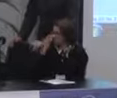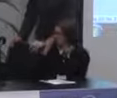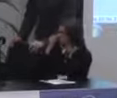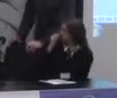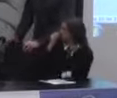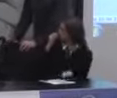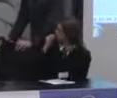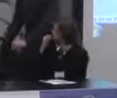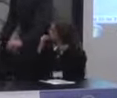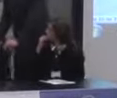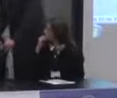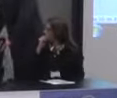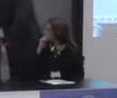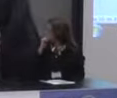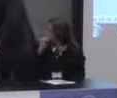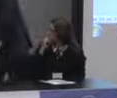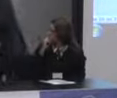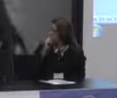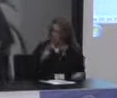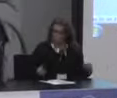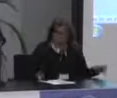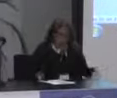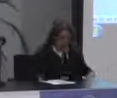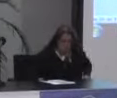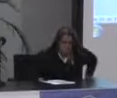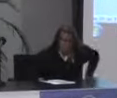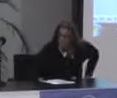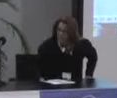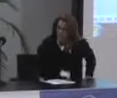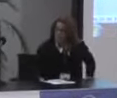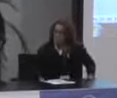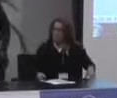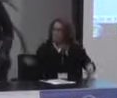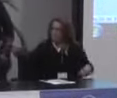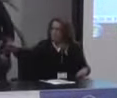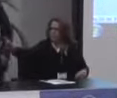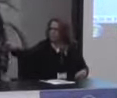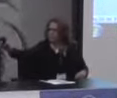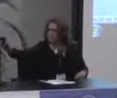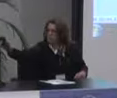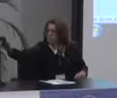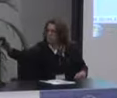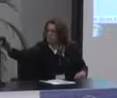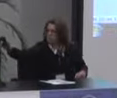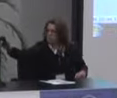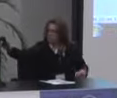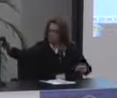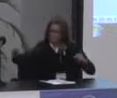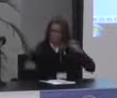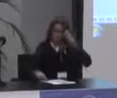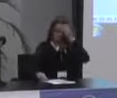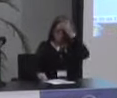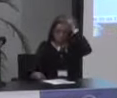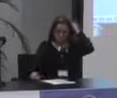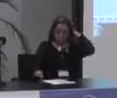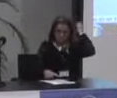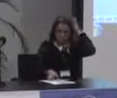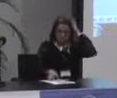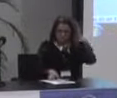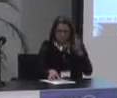Bem? Perguntas rápidas, respostas rápidas, o que for de parte jurídica, deixa um pouquinho depois, tá bom?